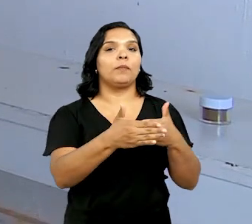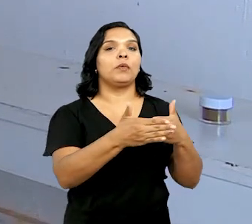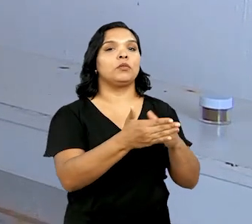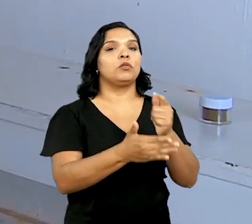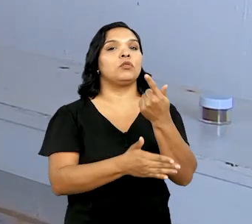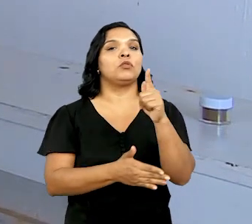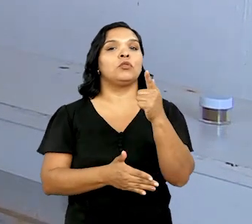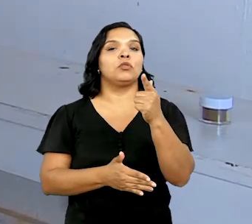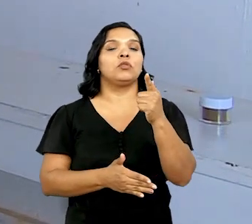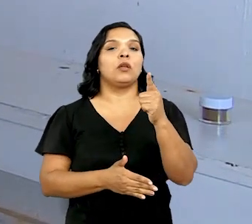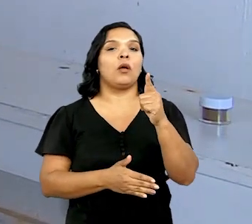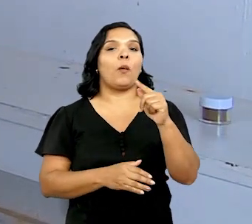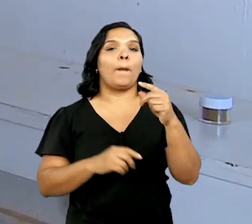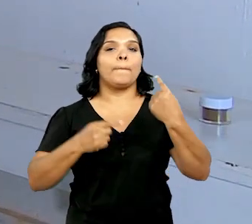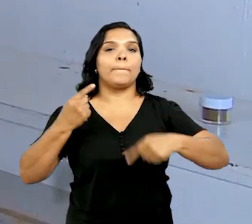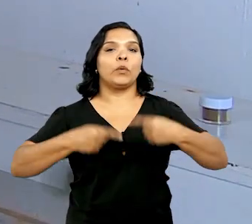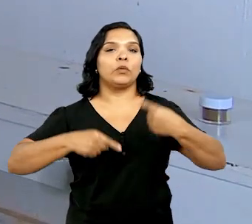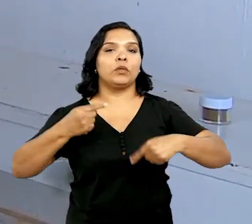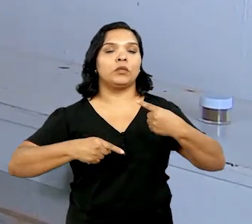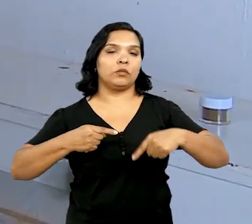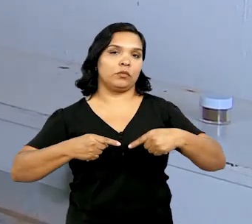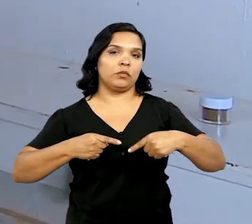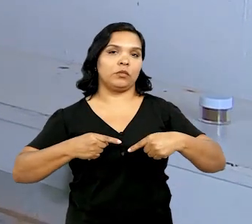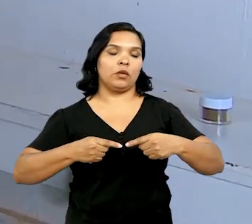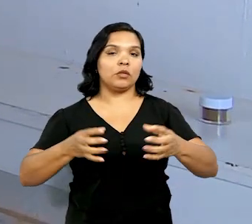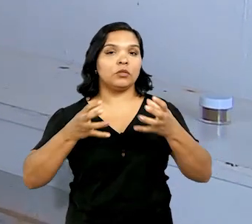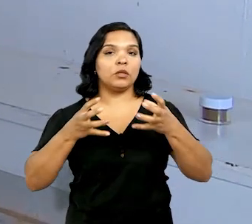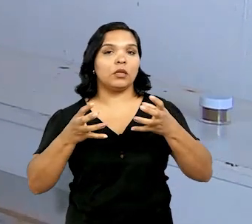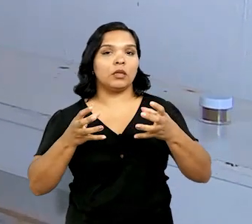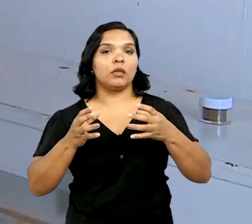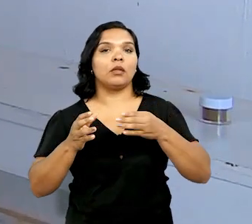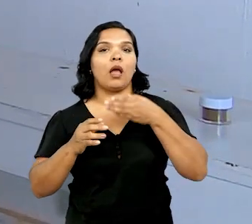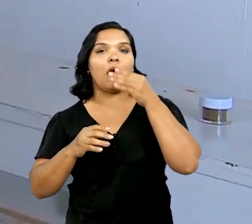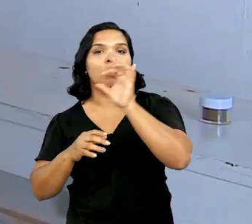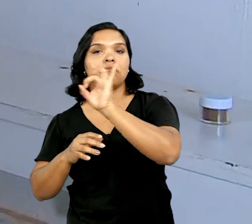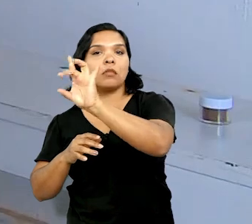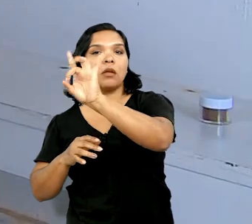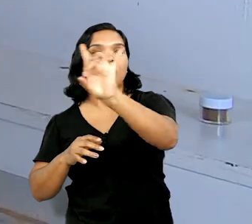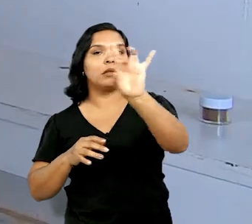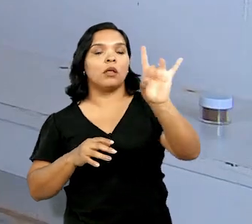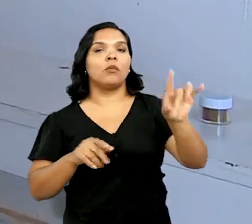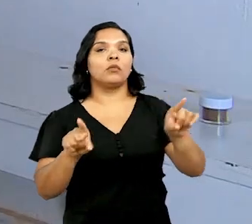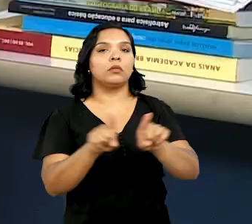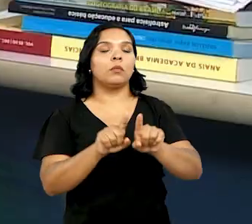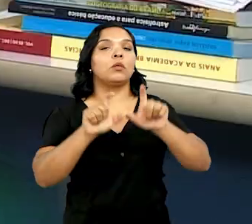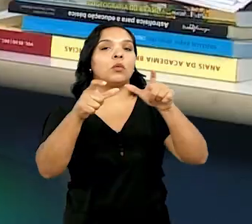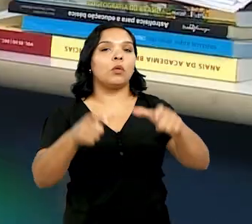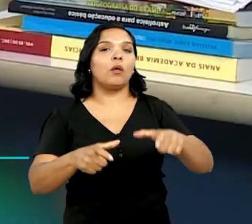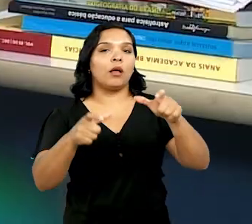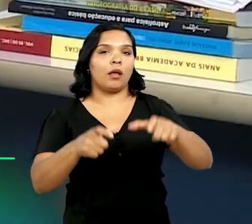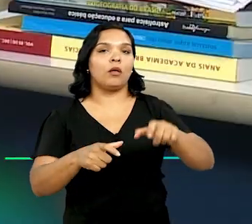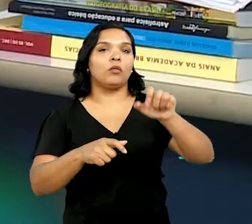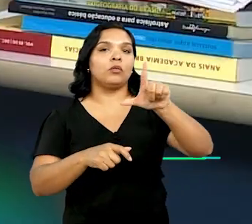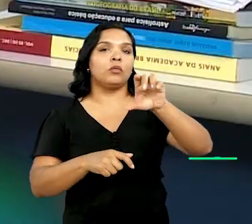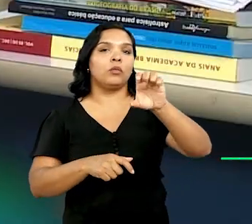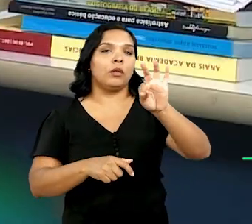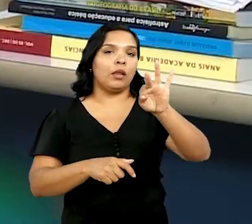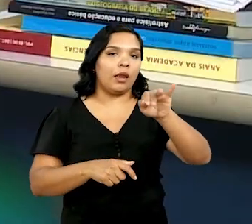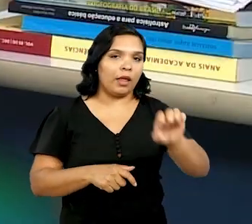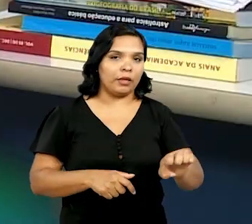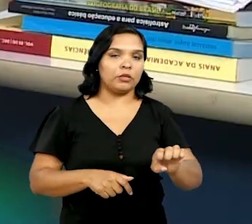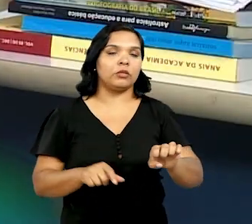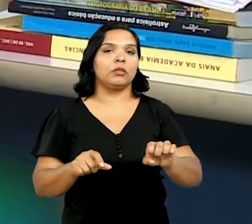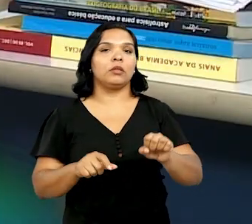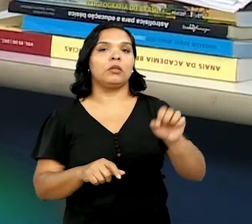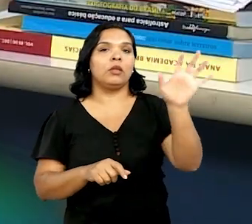limites geopolíticos e hidrográficos. Nós queríamos mapear os terreiros da Bacia do Leste. A bacia hidrográfica é uma